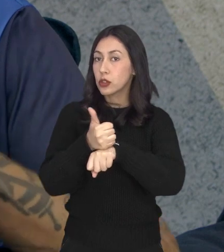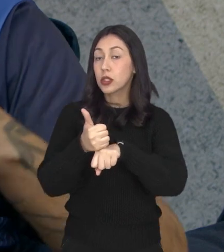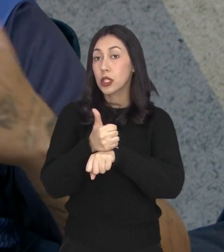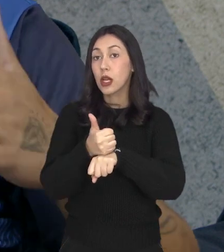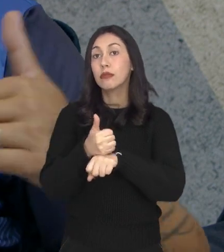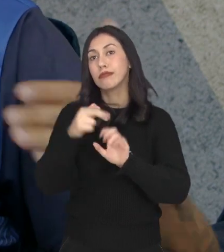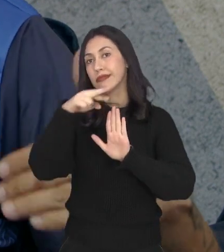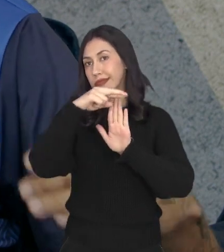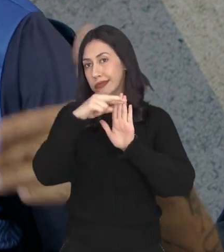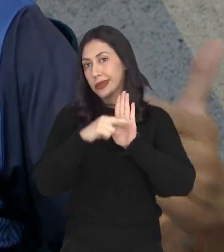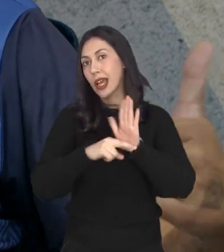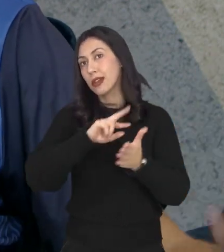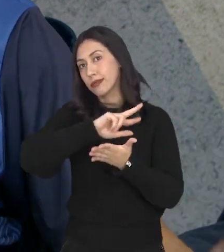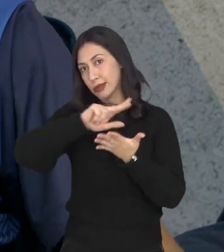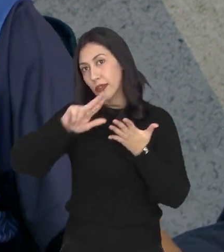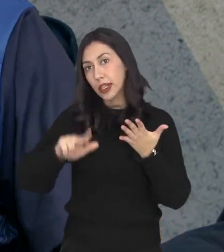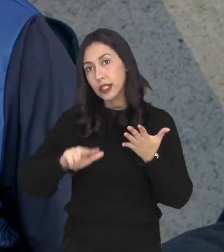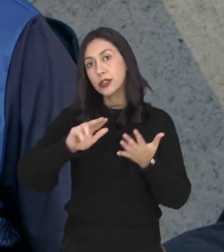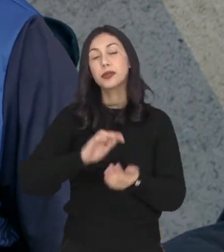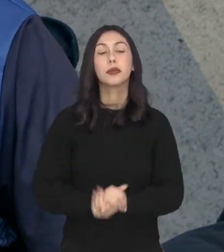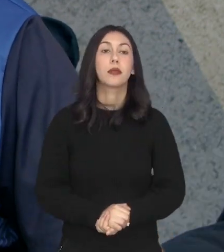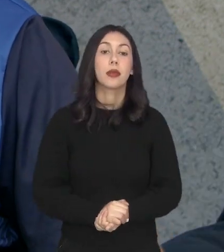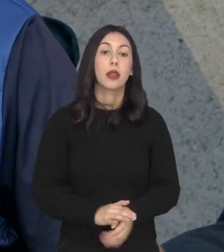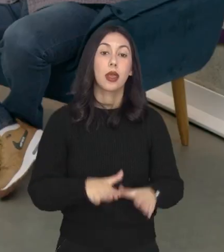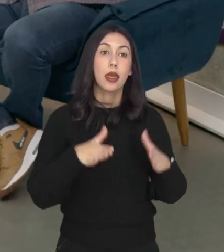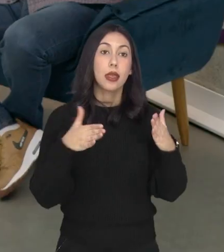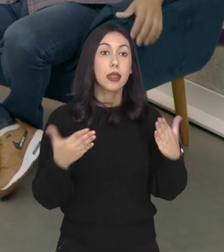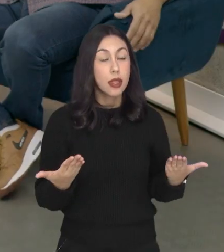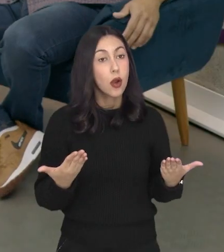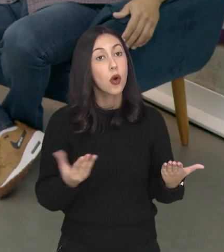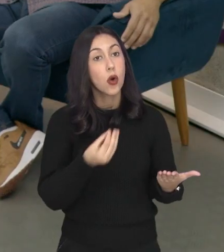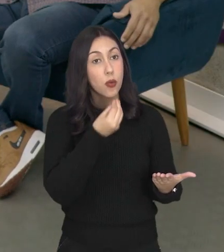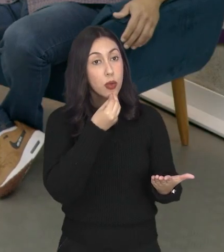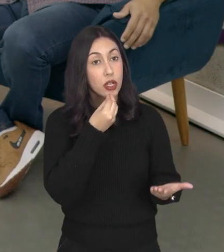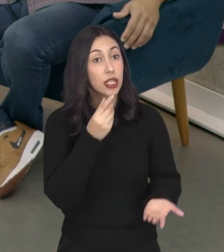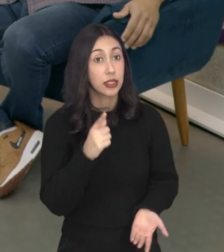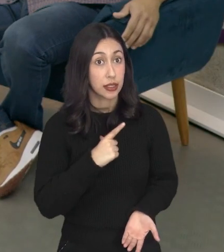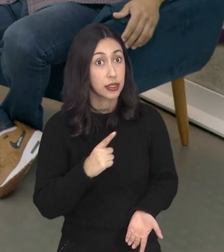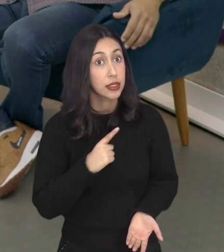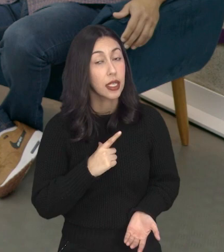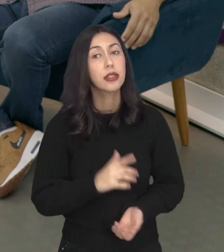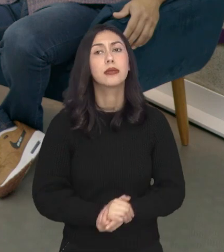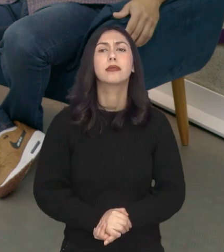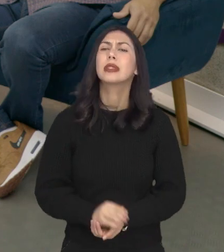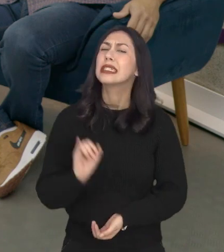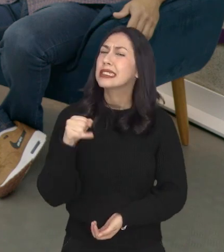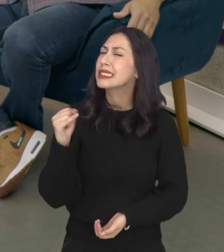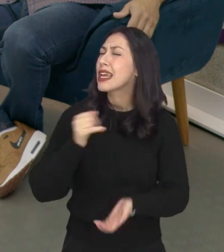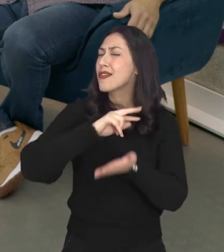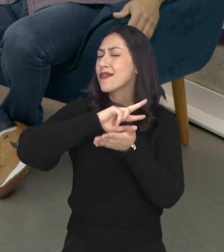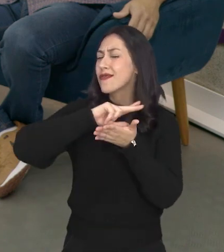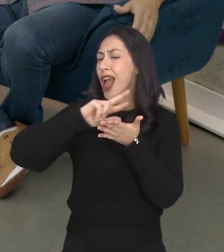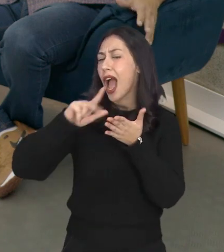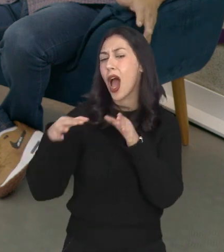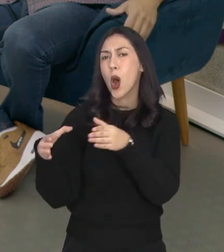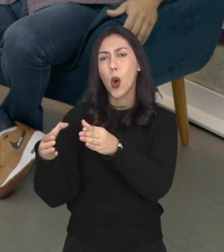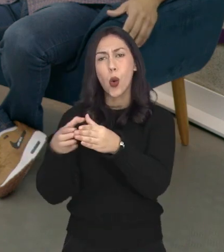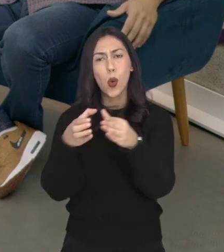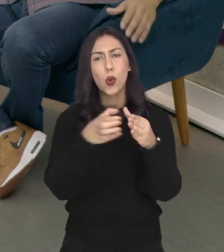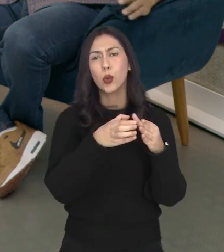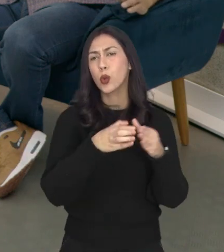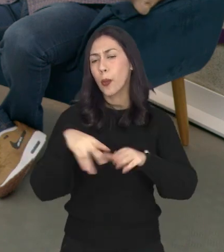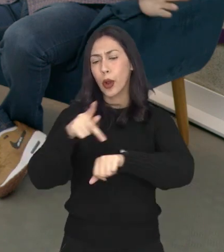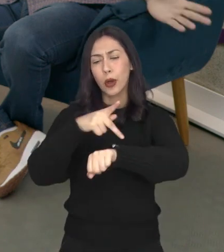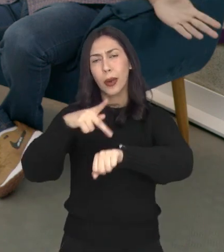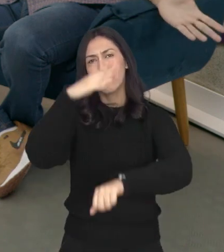tem vários critérios, né? Para ele ser um clube formador. Então, o fato é que há oportunidade. Muita oportunidade. Tem